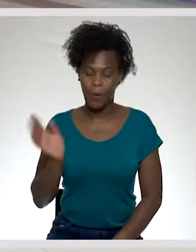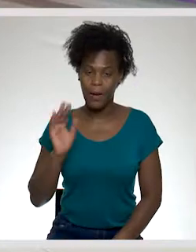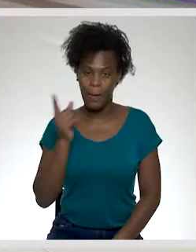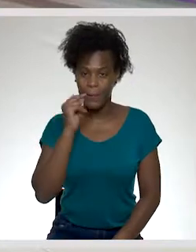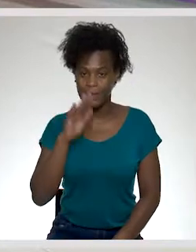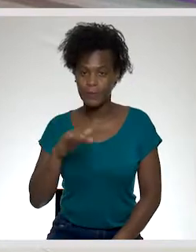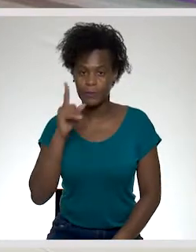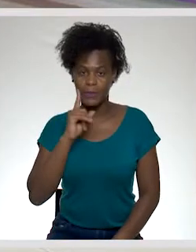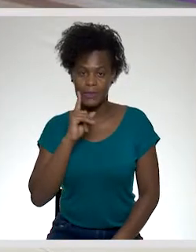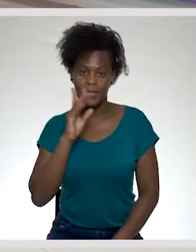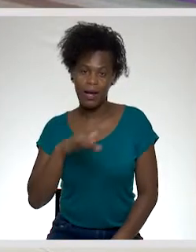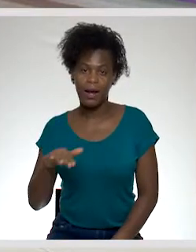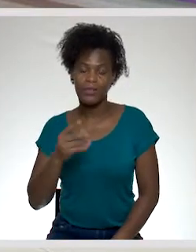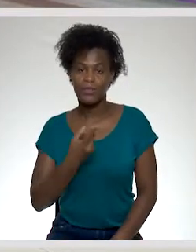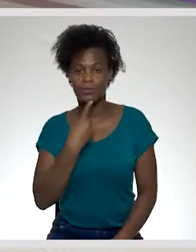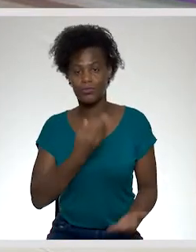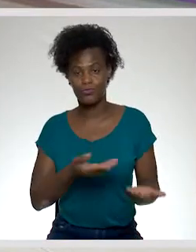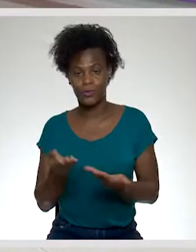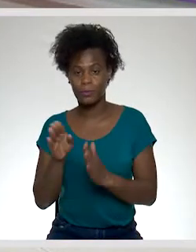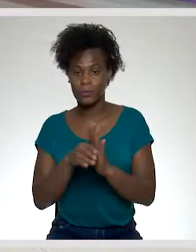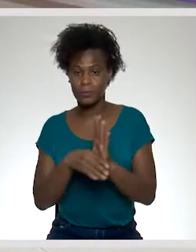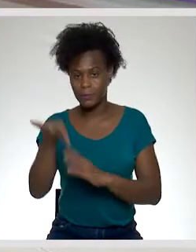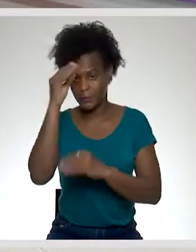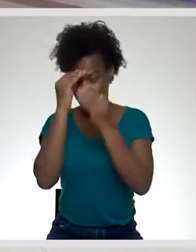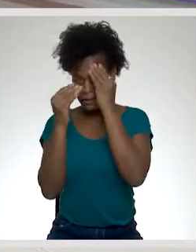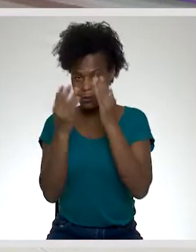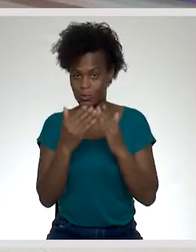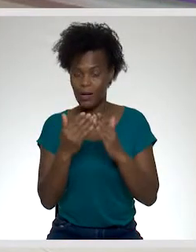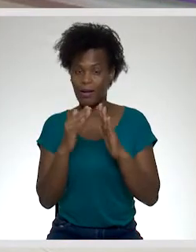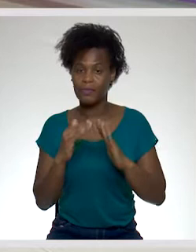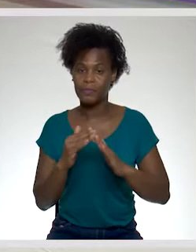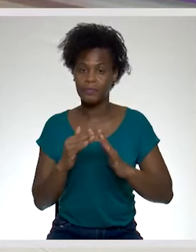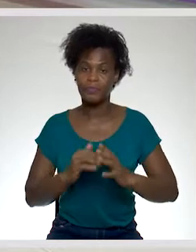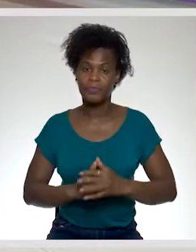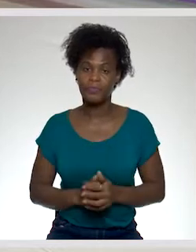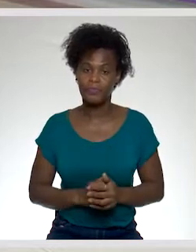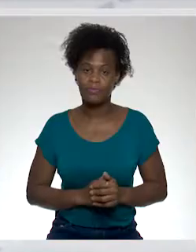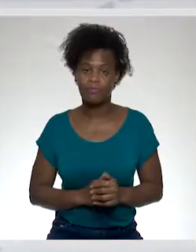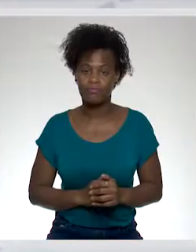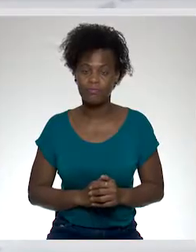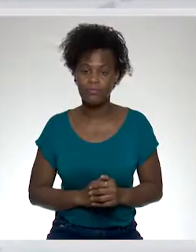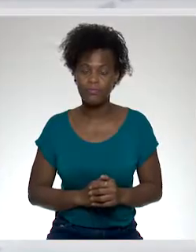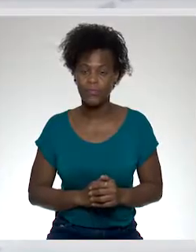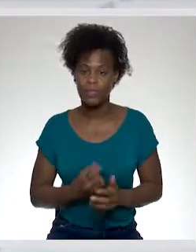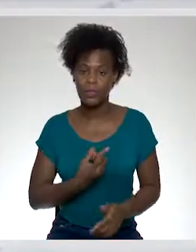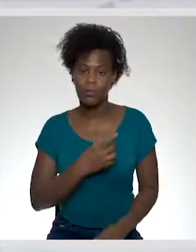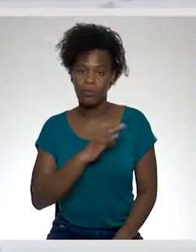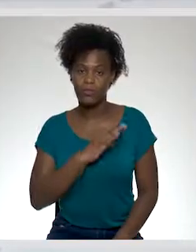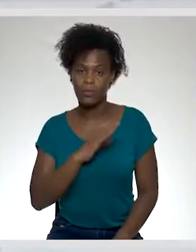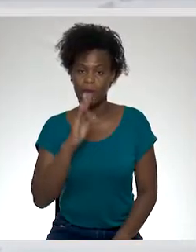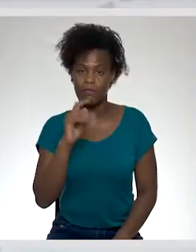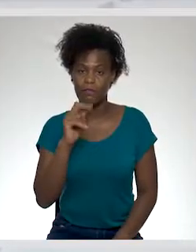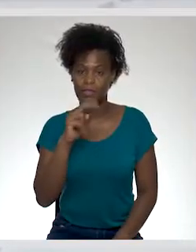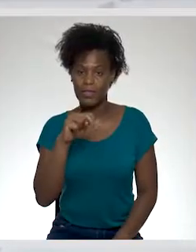Olá, meninos e meninas, sejam bem-vindos ao programa Aprender a Estudar em Casa. Sou o professor Fernando